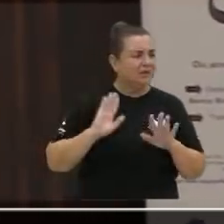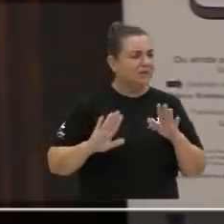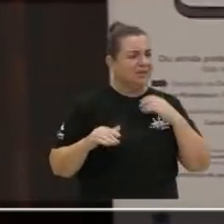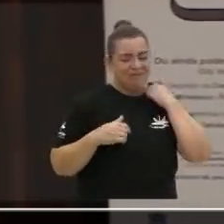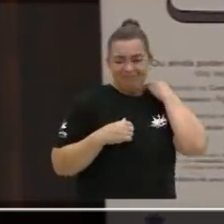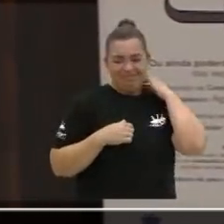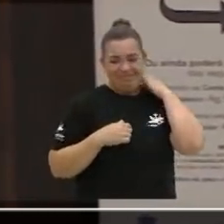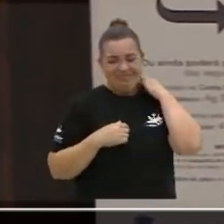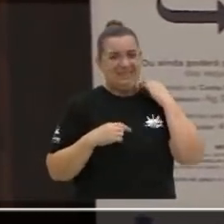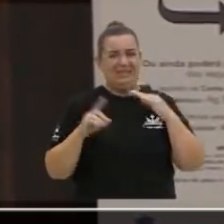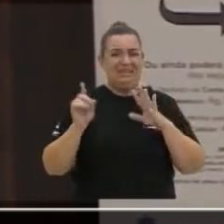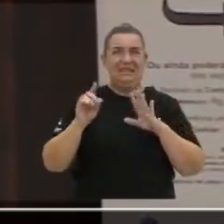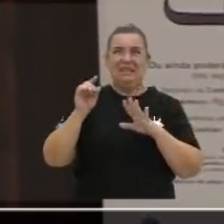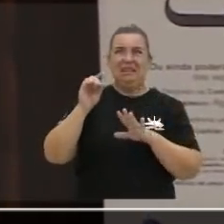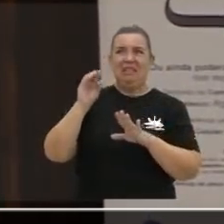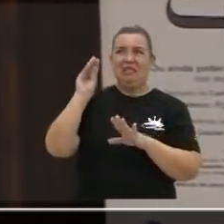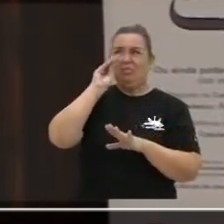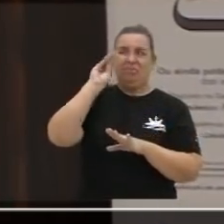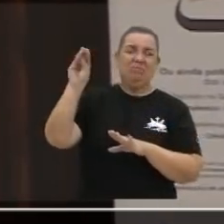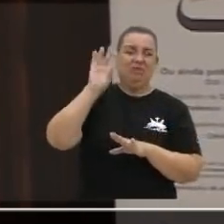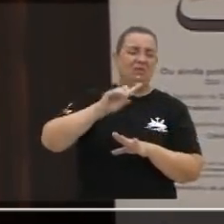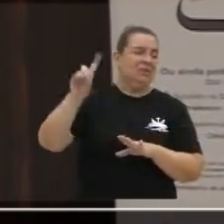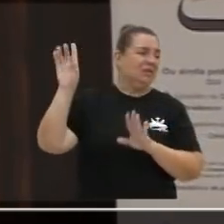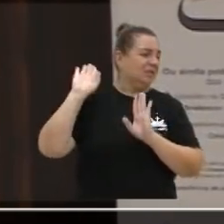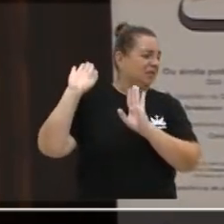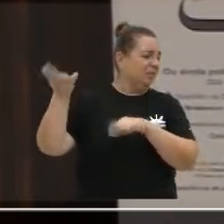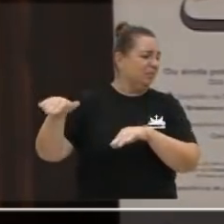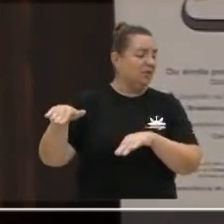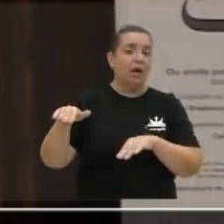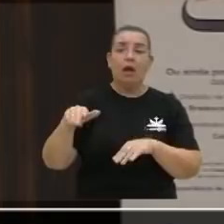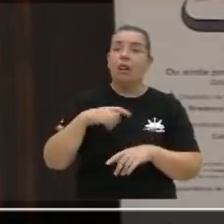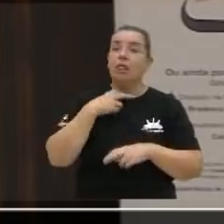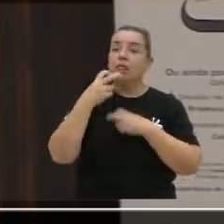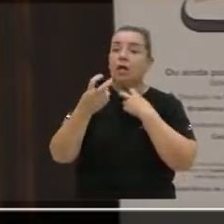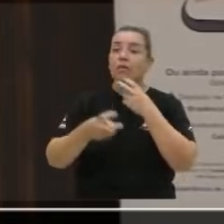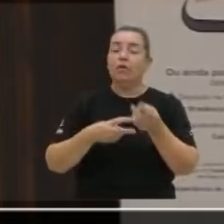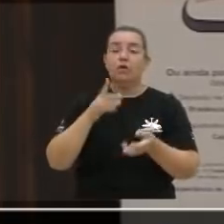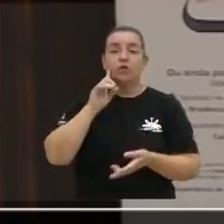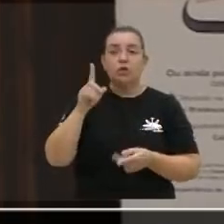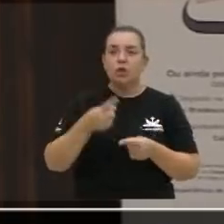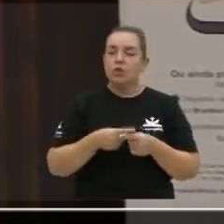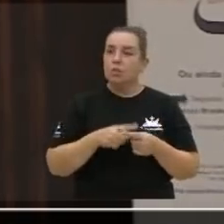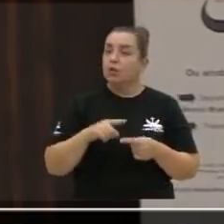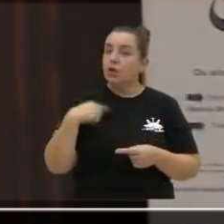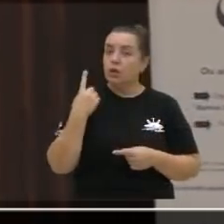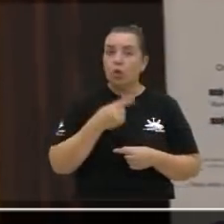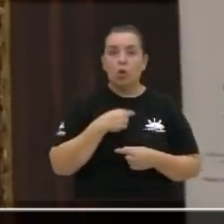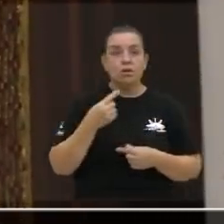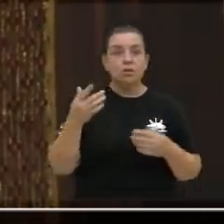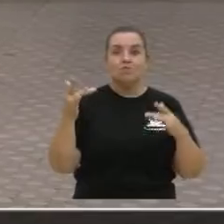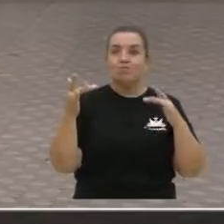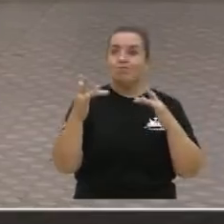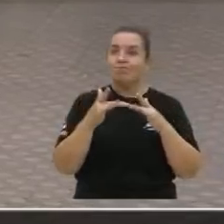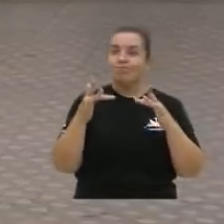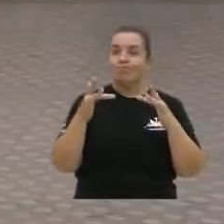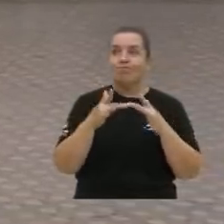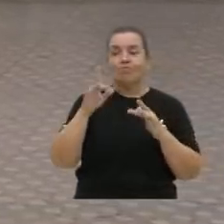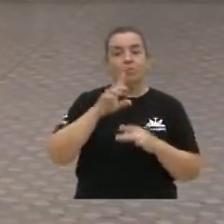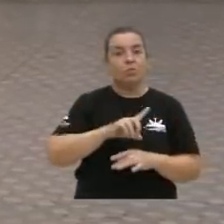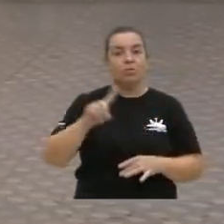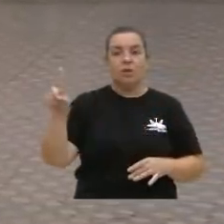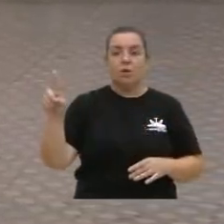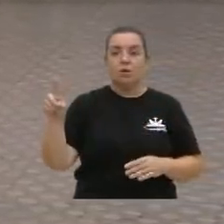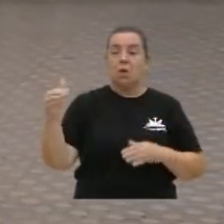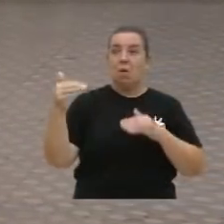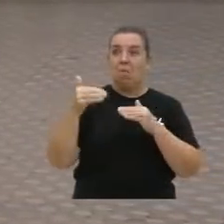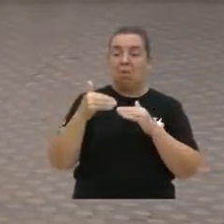uma não escuta da voz de Deus por não estar em sintonia com Deus,